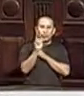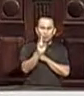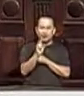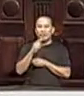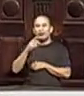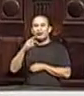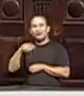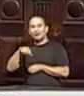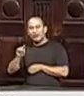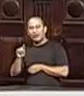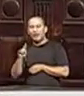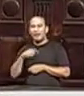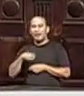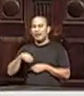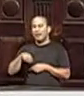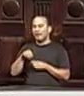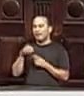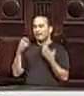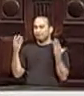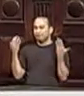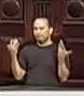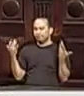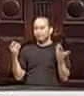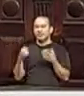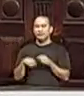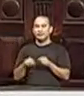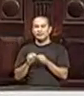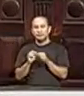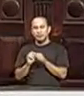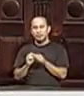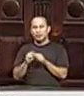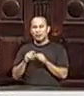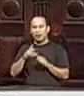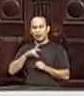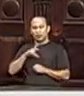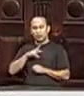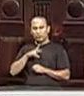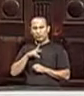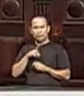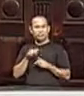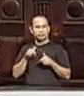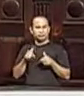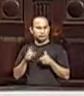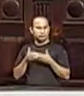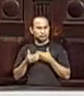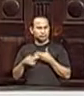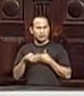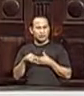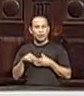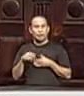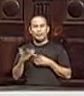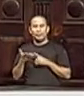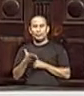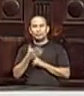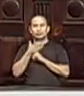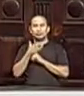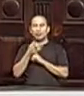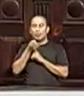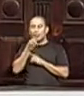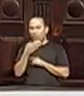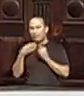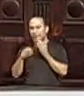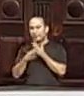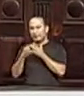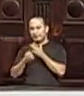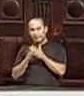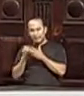assim iludindo o fisco e utilizando a própria prerrogativa que a lei dá para proteger o bom empresário